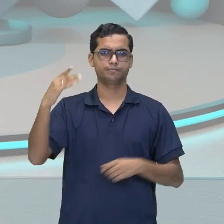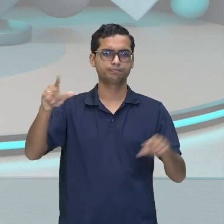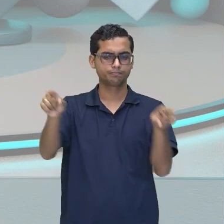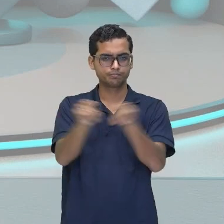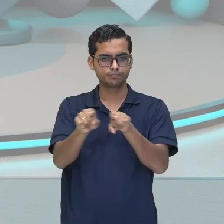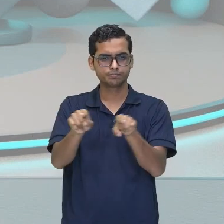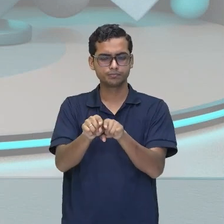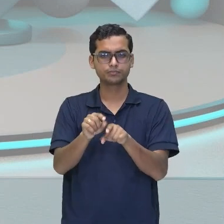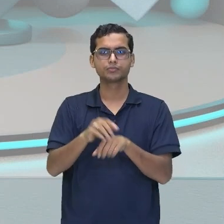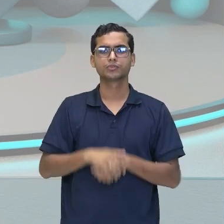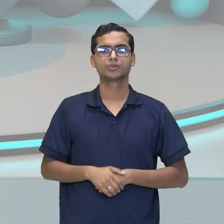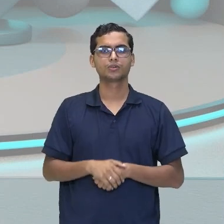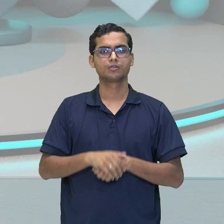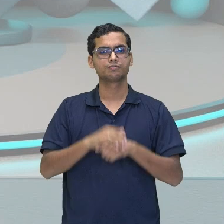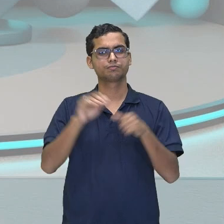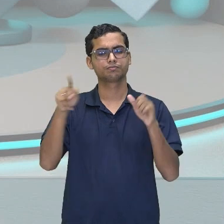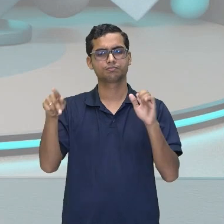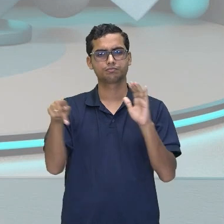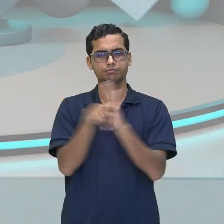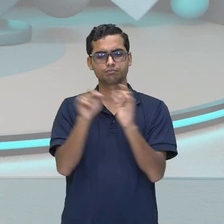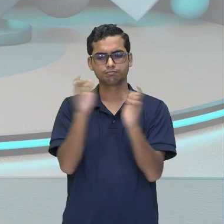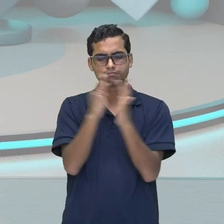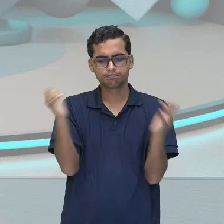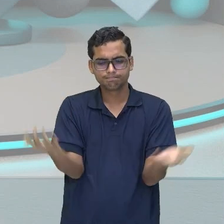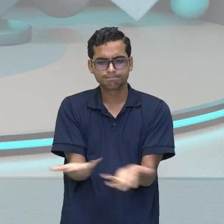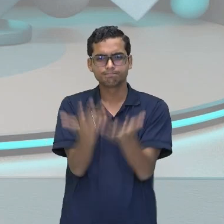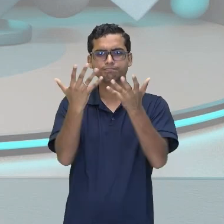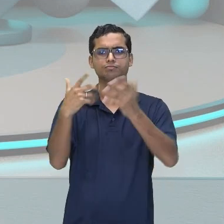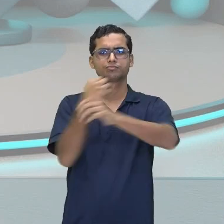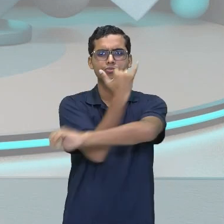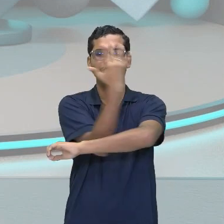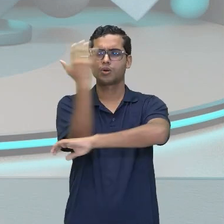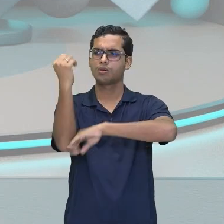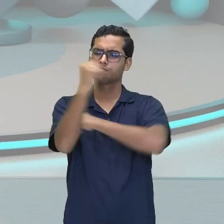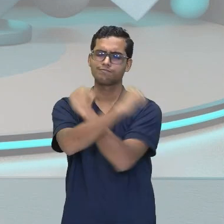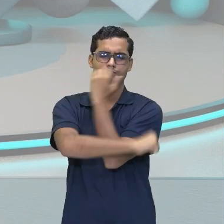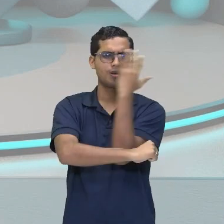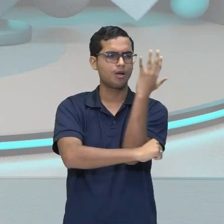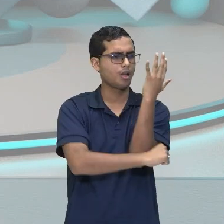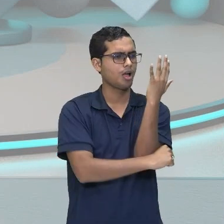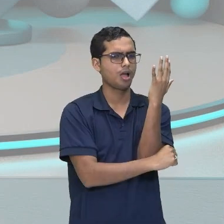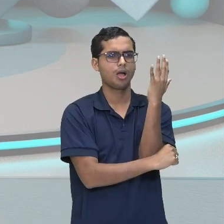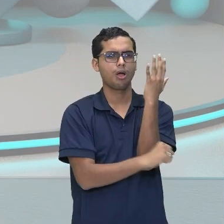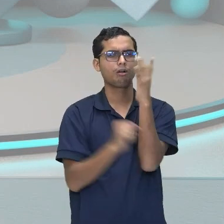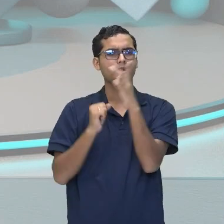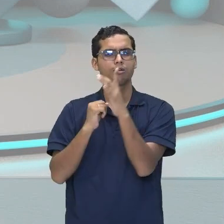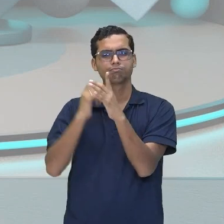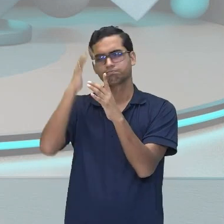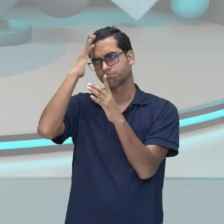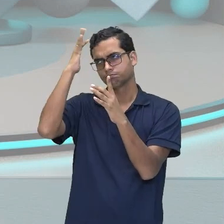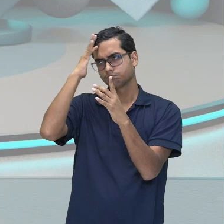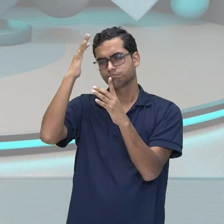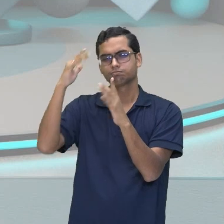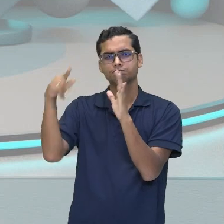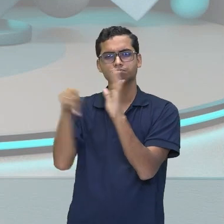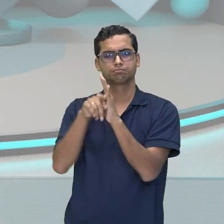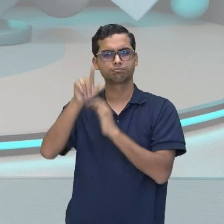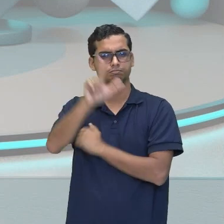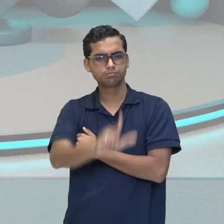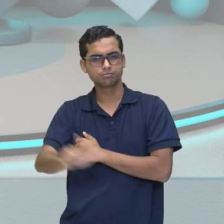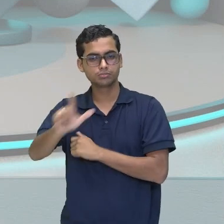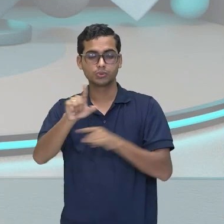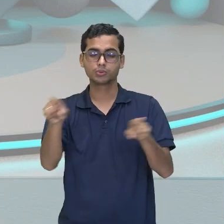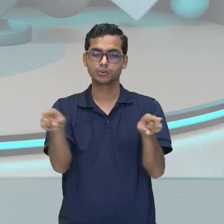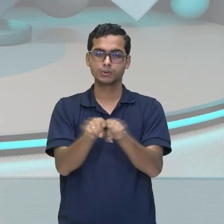exaltar a natureza, vai ter a natureza como pano de fundo para suas produções literárias, tá?